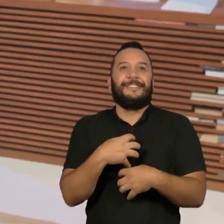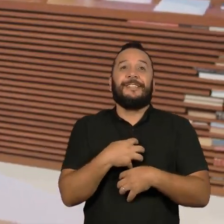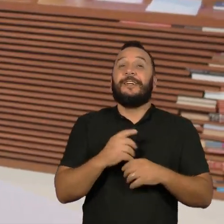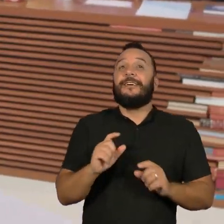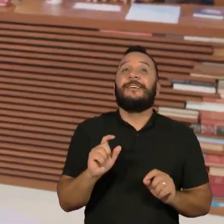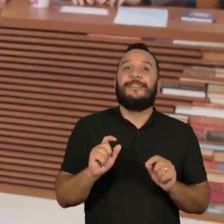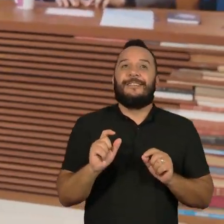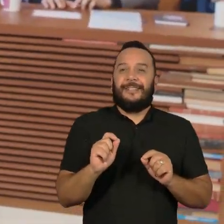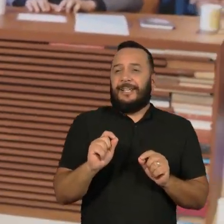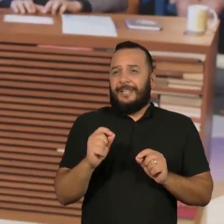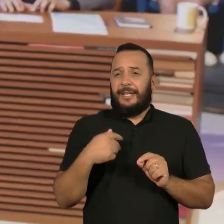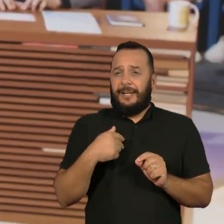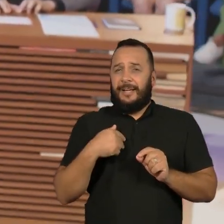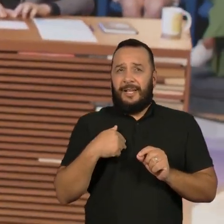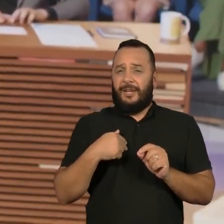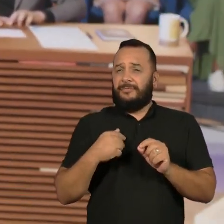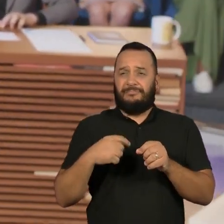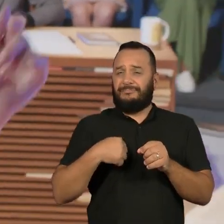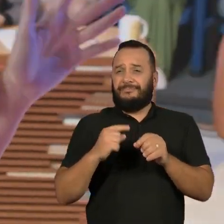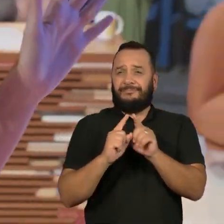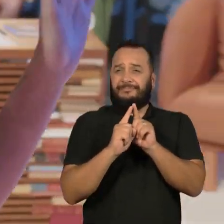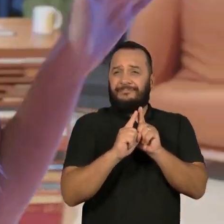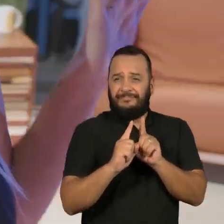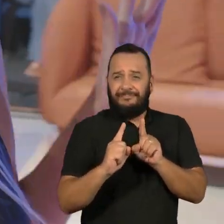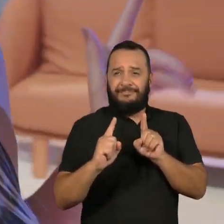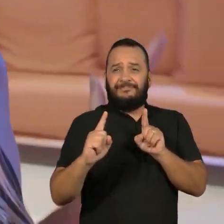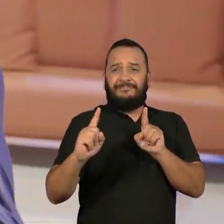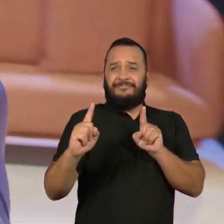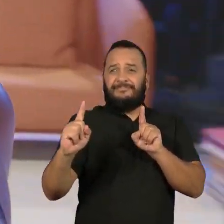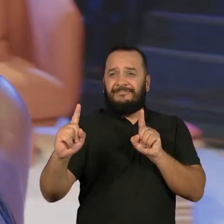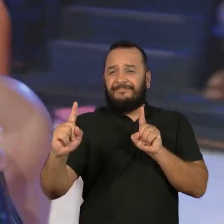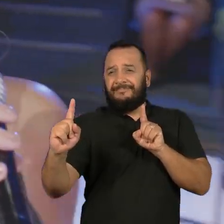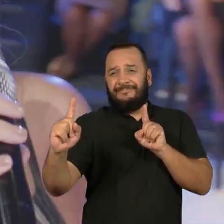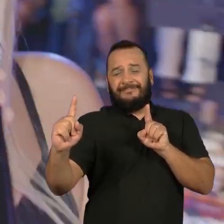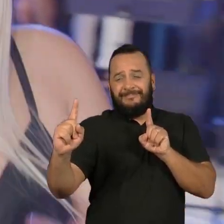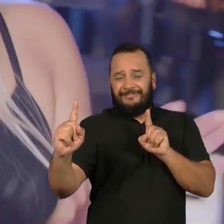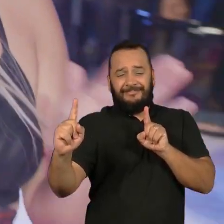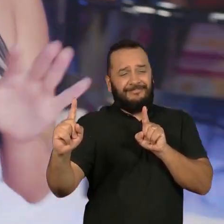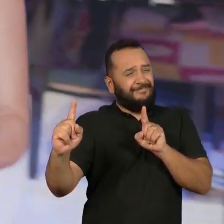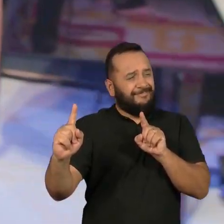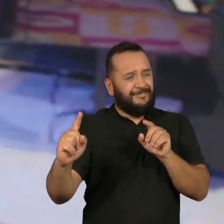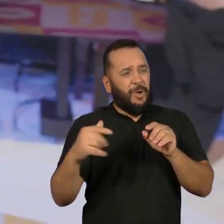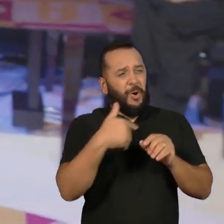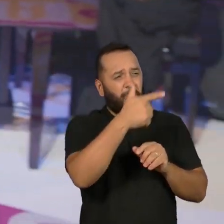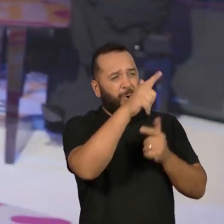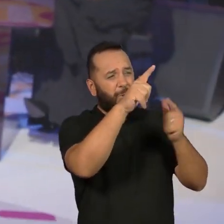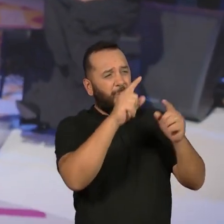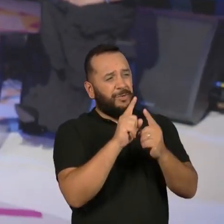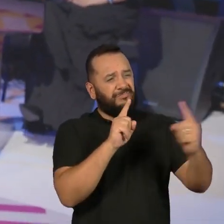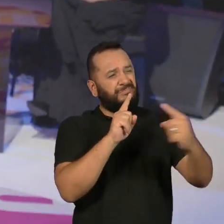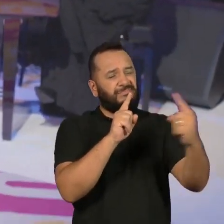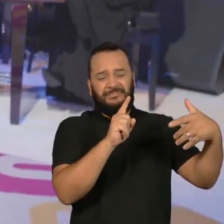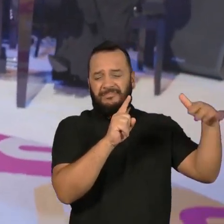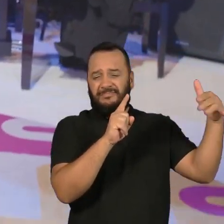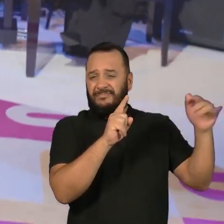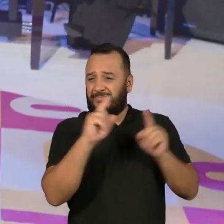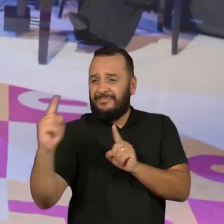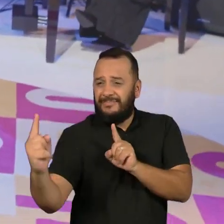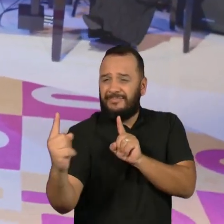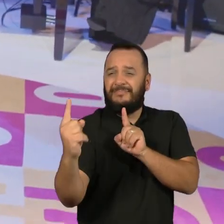desapego por ninguém, e com você experimentei, não